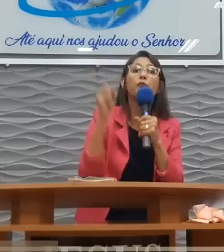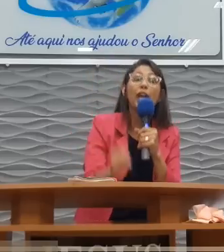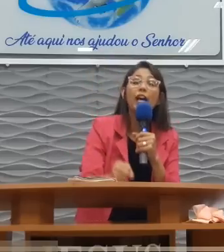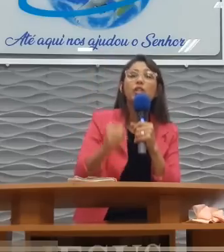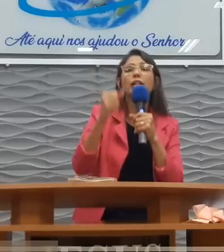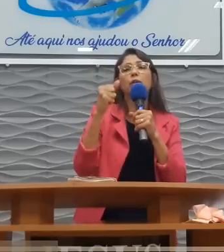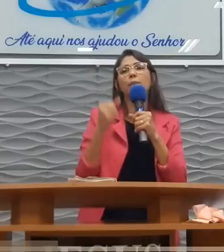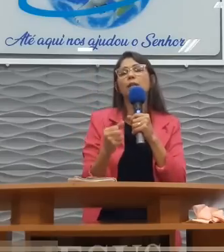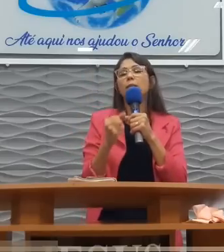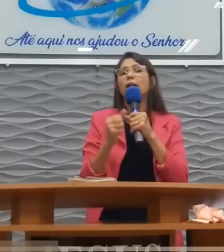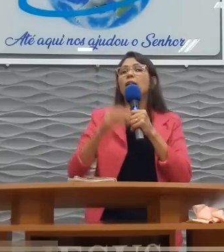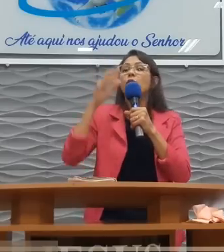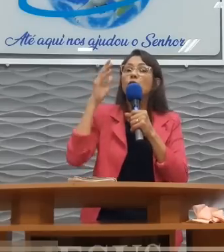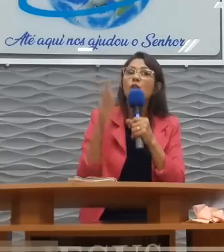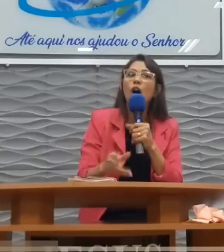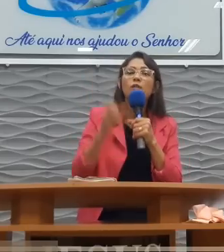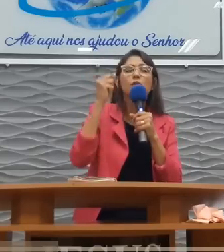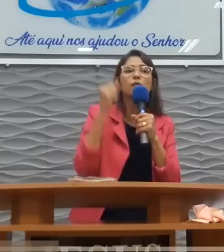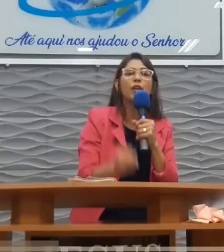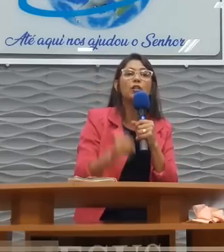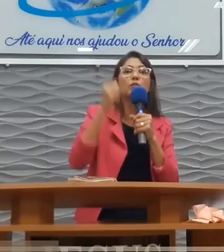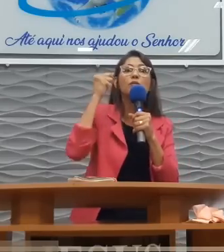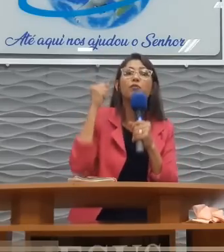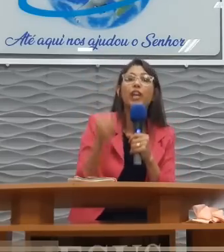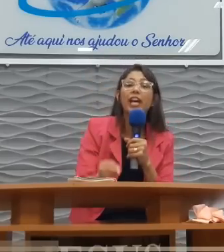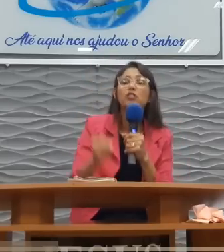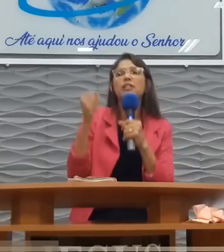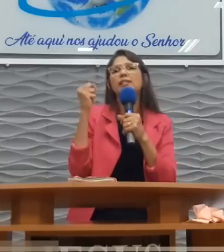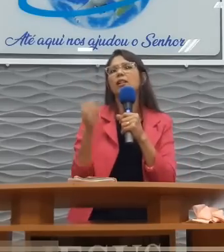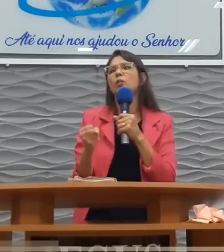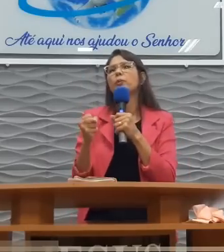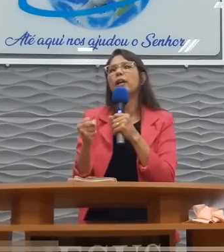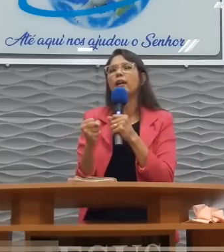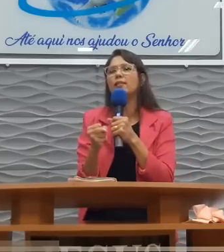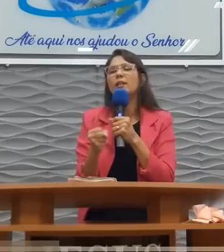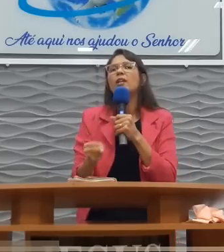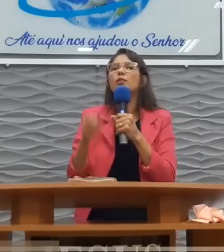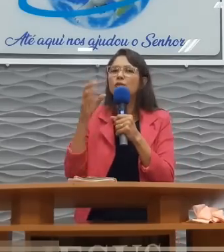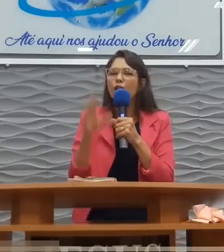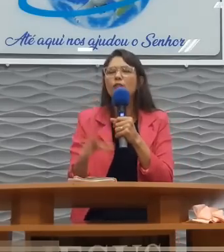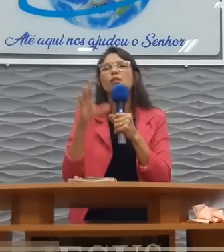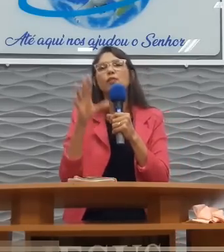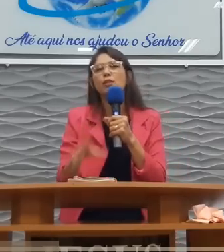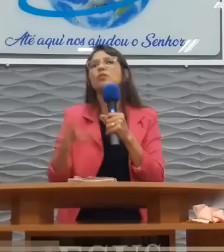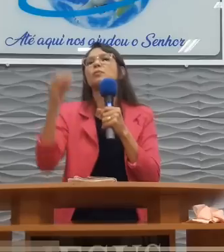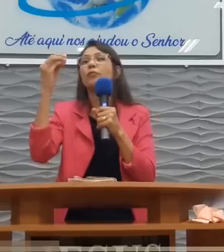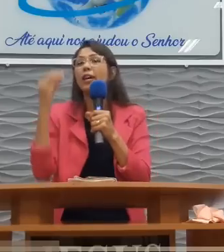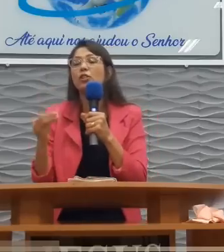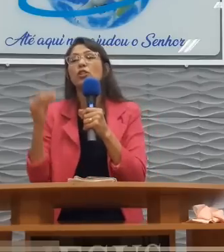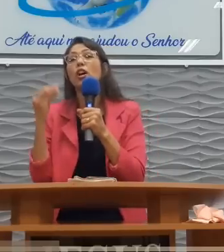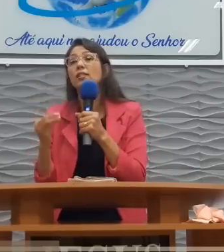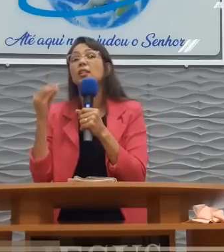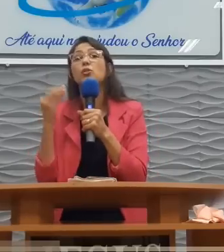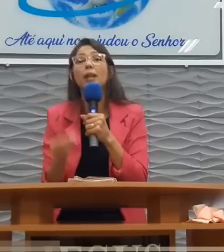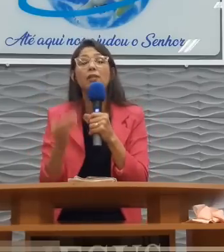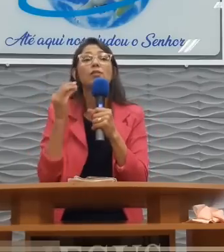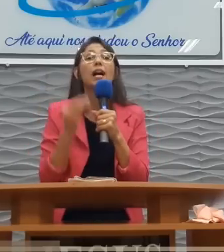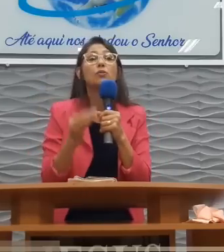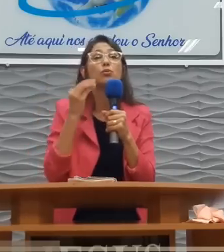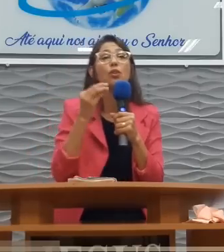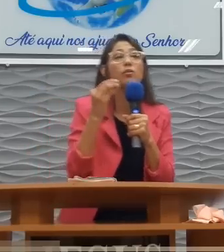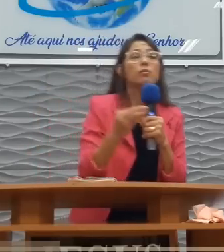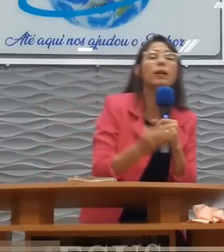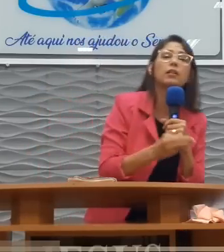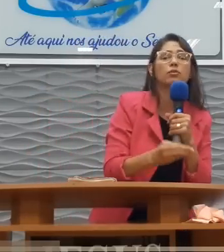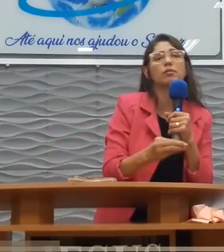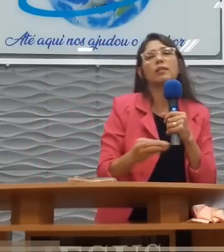filhos nos vejam lendo a Bíblia. Que os nossos filhos nos vejam intercedendo por eles. Que os nossos filhos nos vejam nós andando de braços